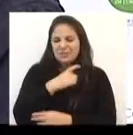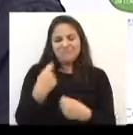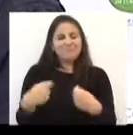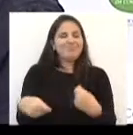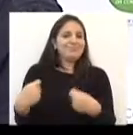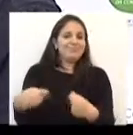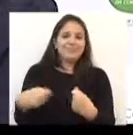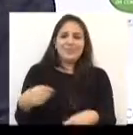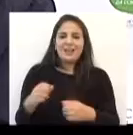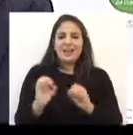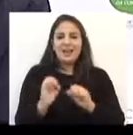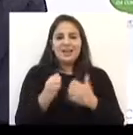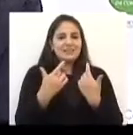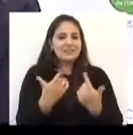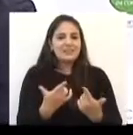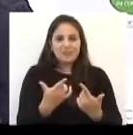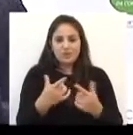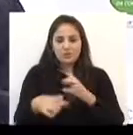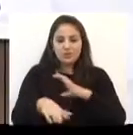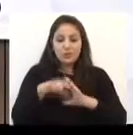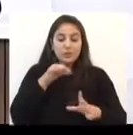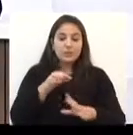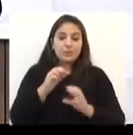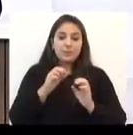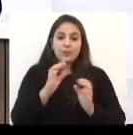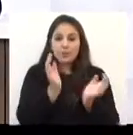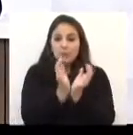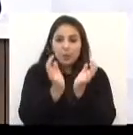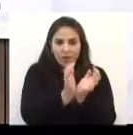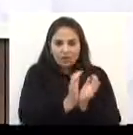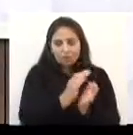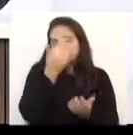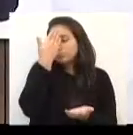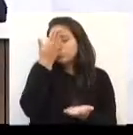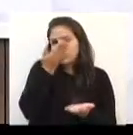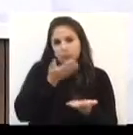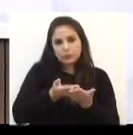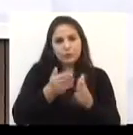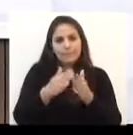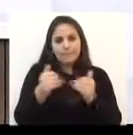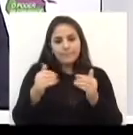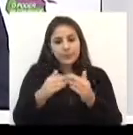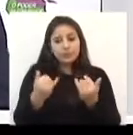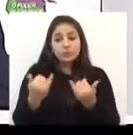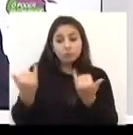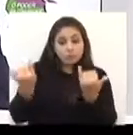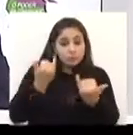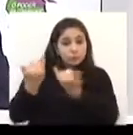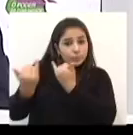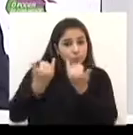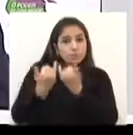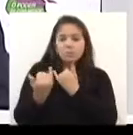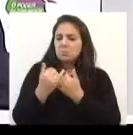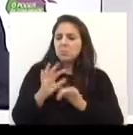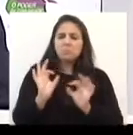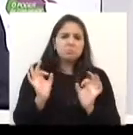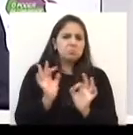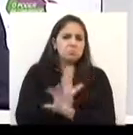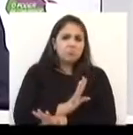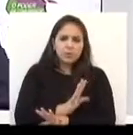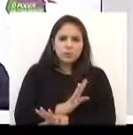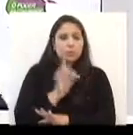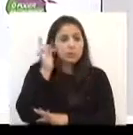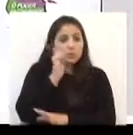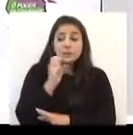desnecessária a atitude tomada pelos colegas. Ele acredita que um pedido de informações seria suficiente para sanar